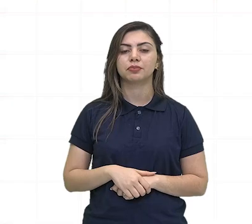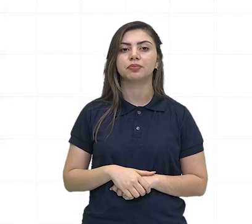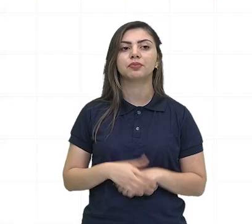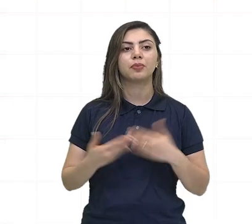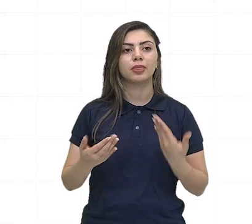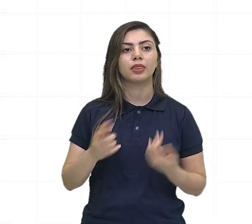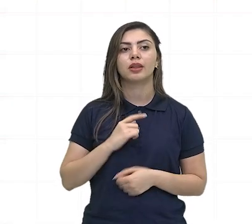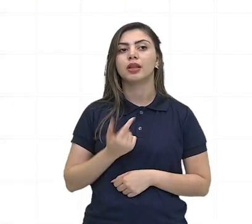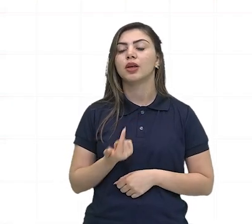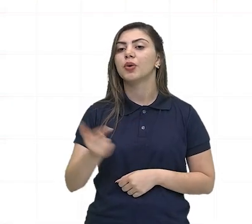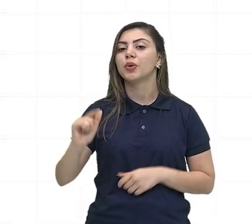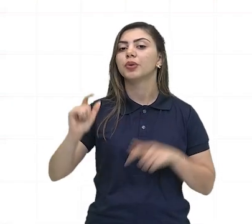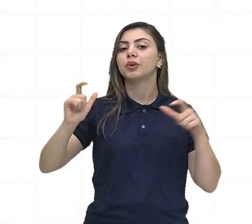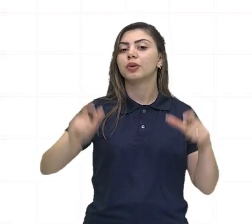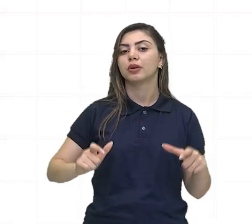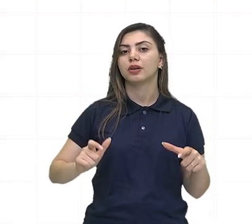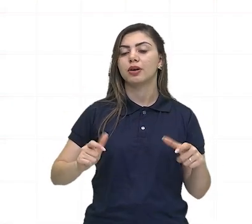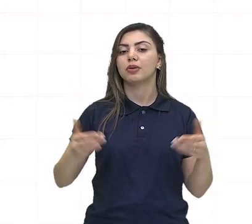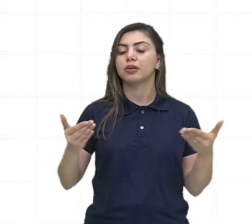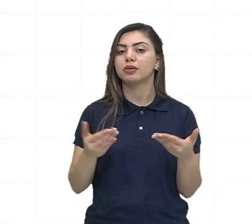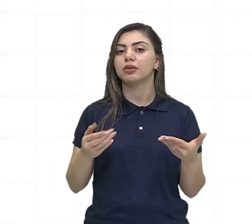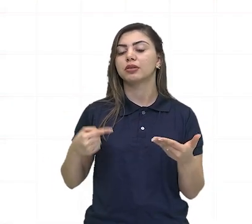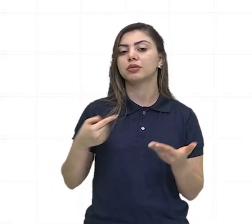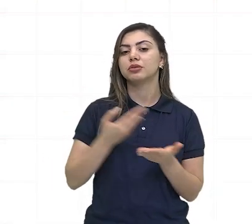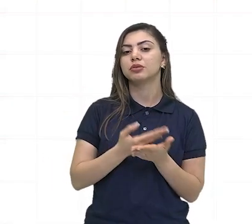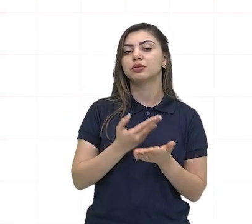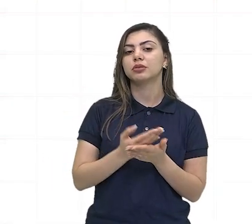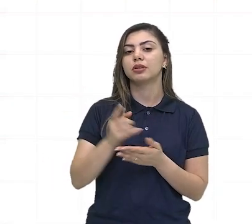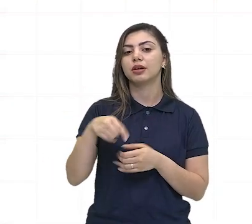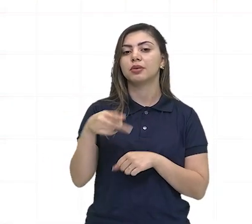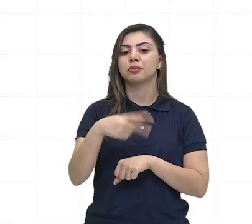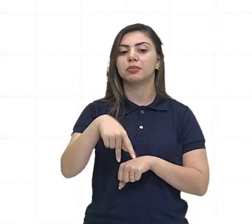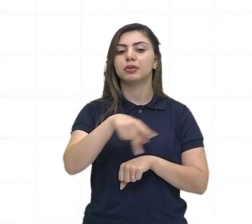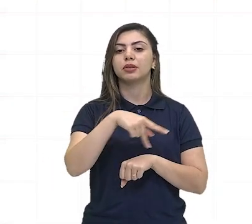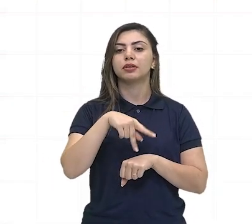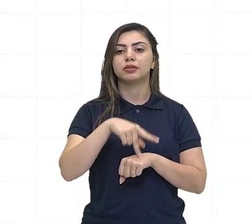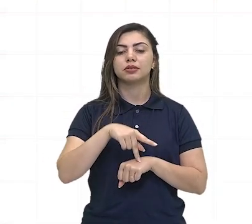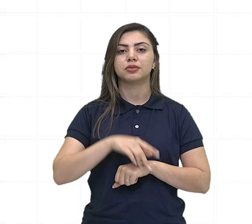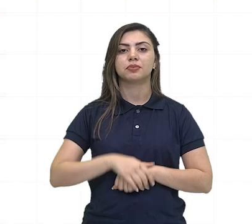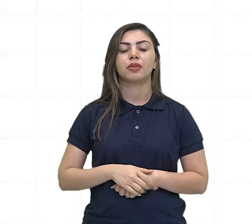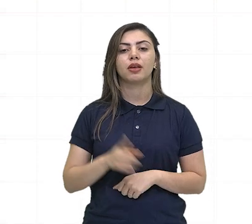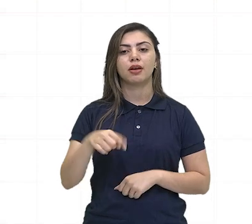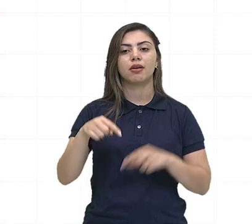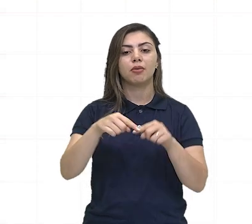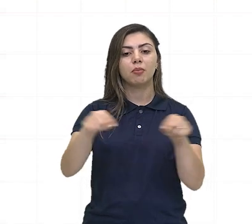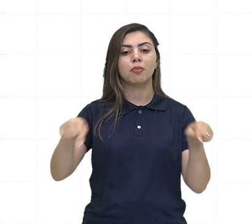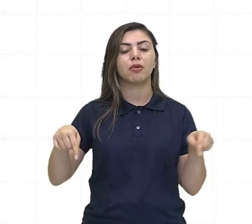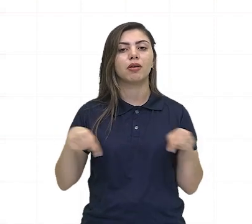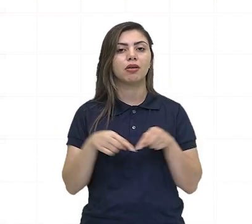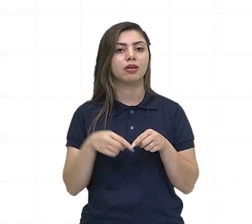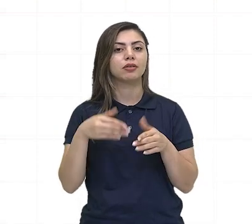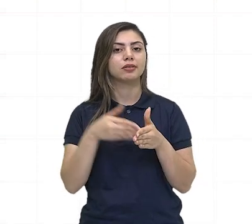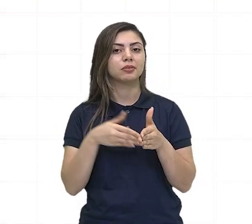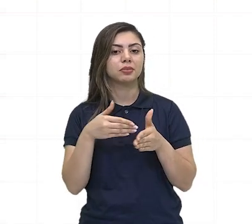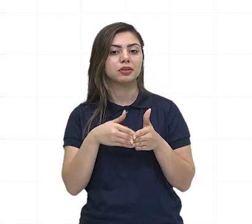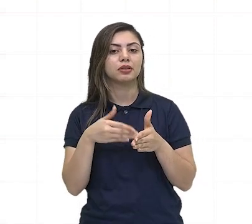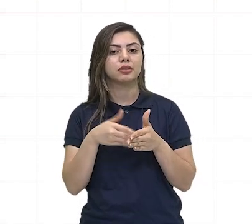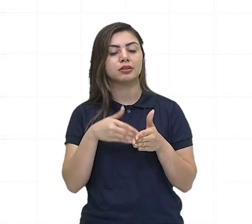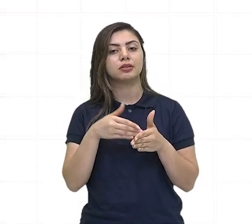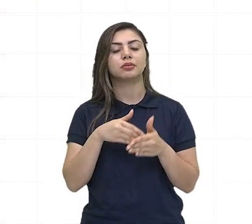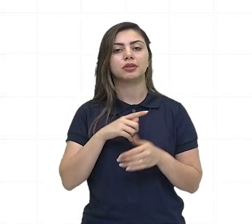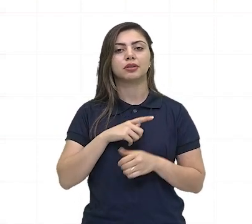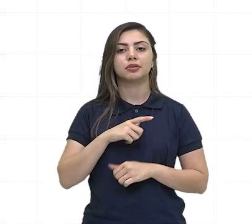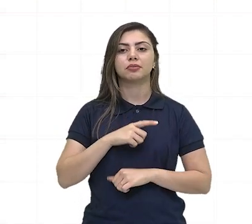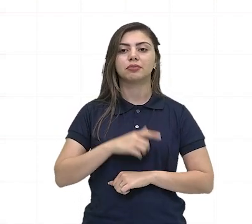Outro lugar de vivência é o país. O país é o território delimitado por e a partir de relações de